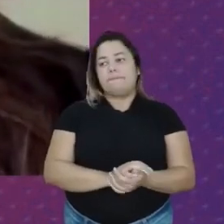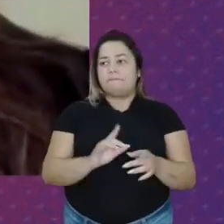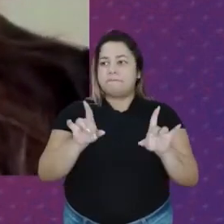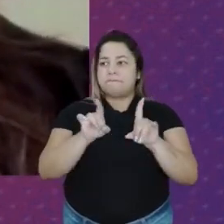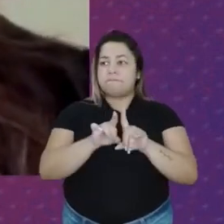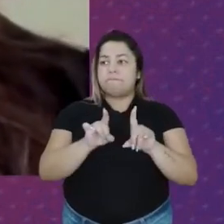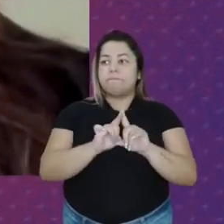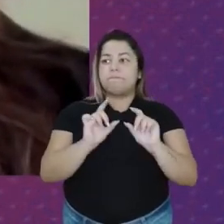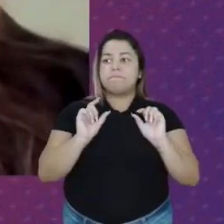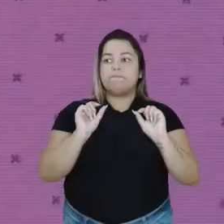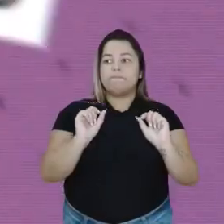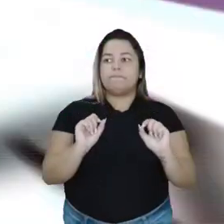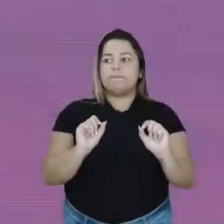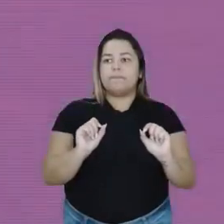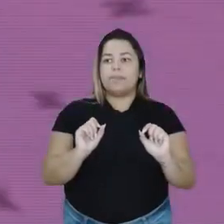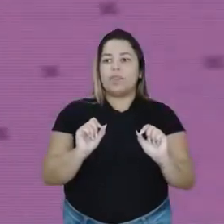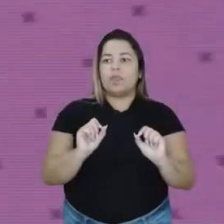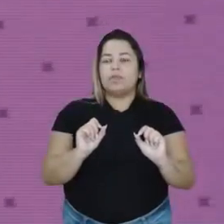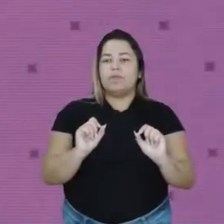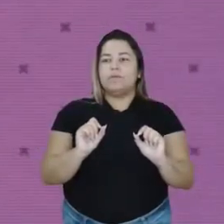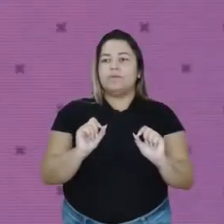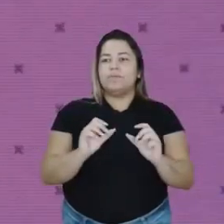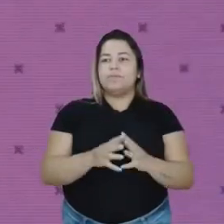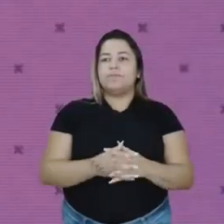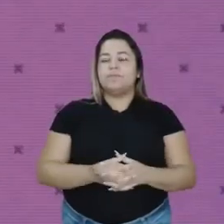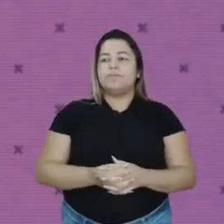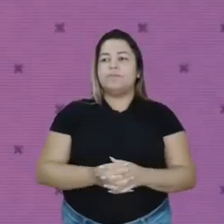subfinanciadas de alguma forma, né?